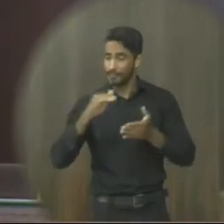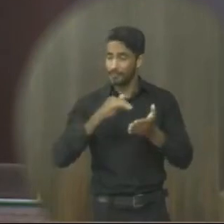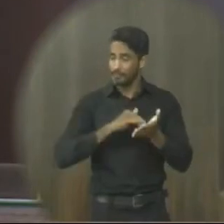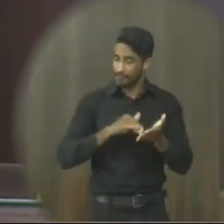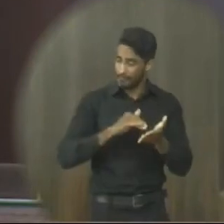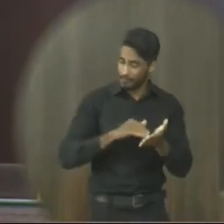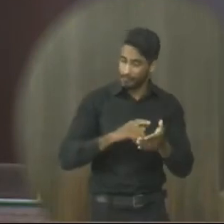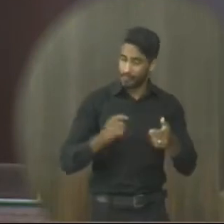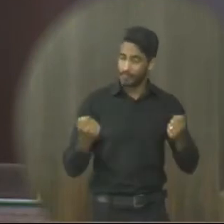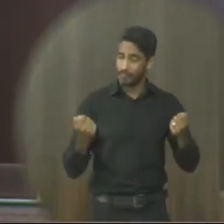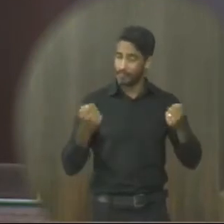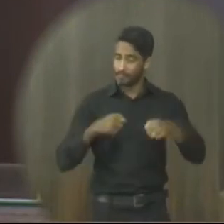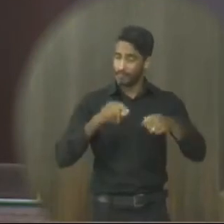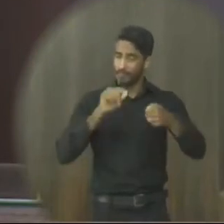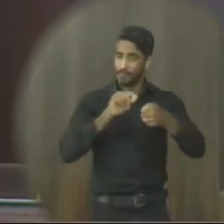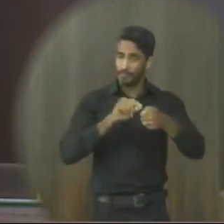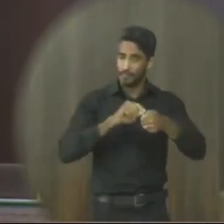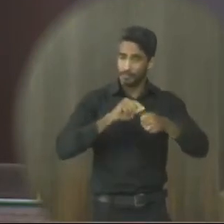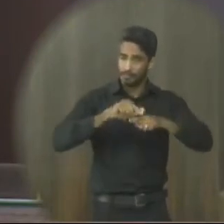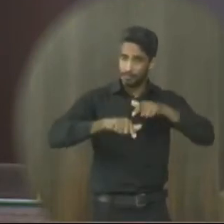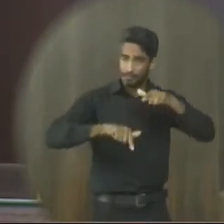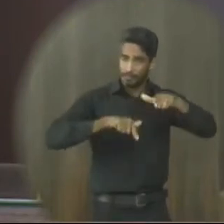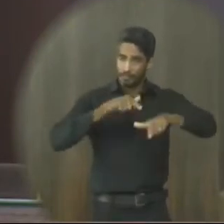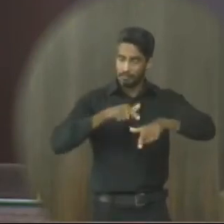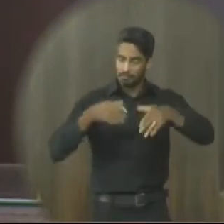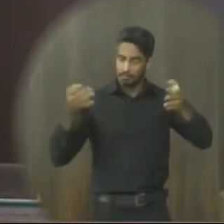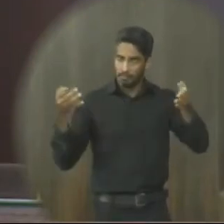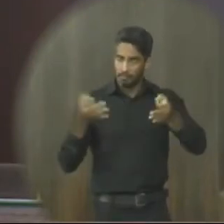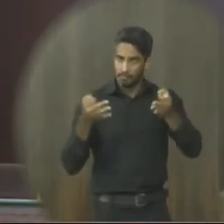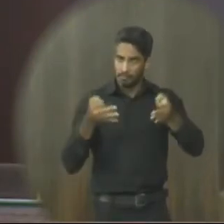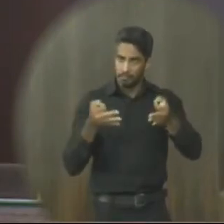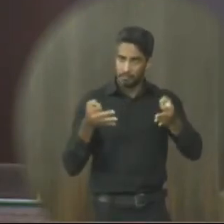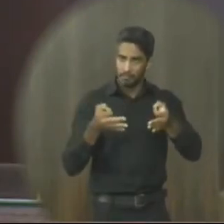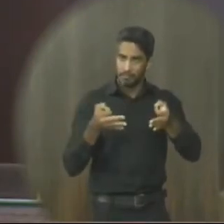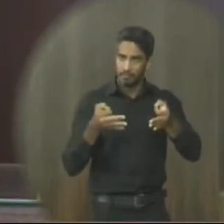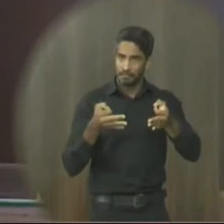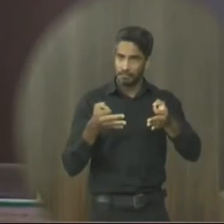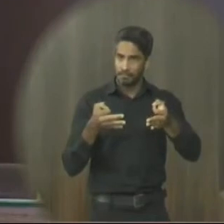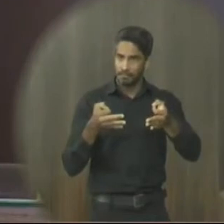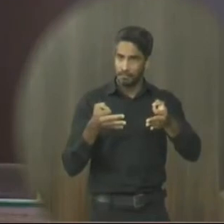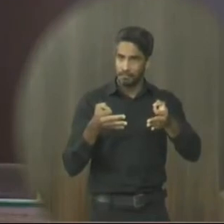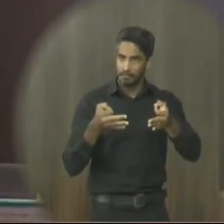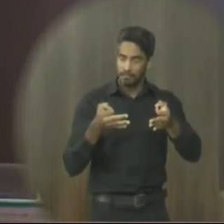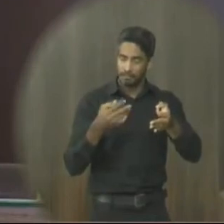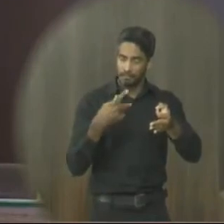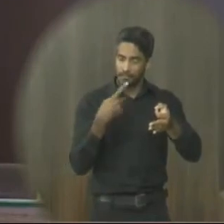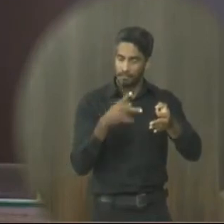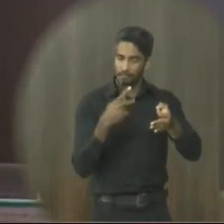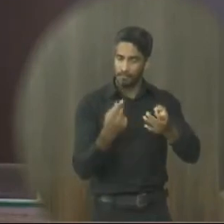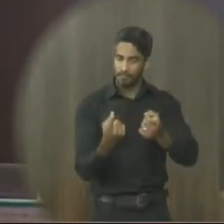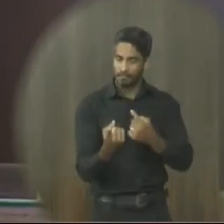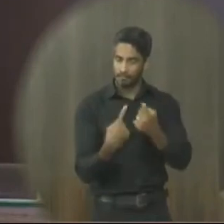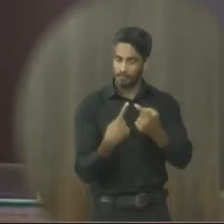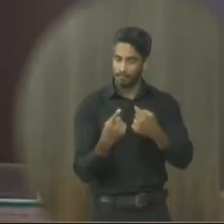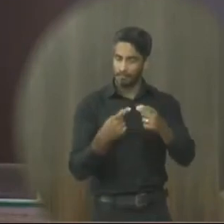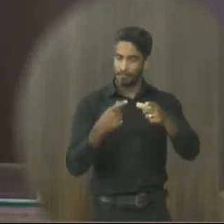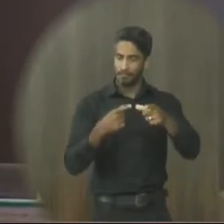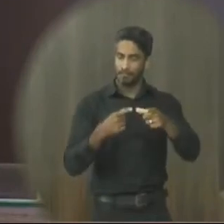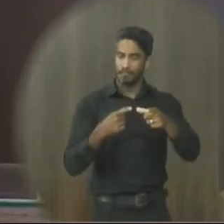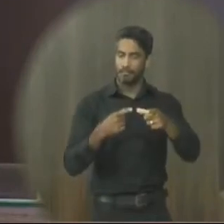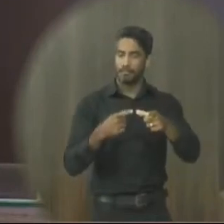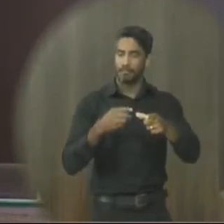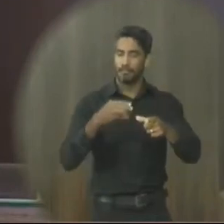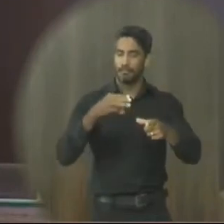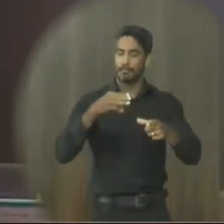secretaria competente para que faça assim um serviço bem feito e dá a devida manutenção no local. Moradores